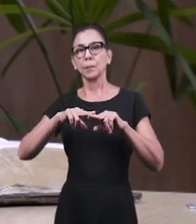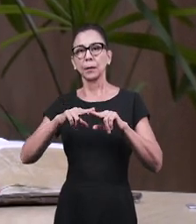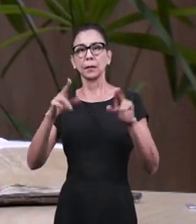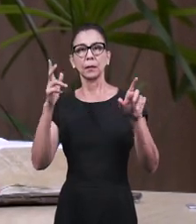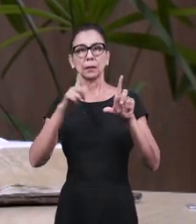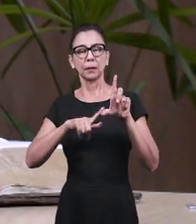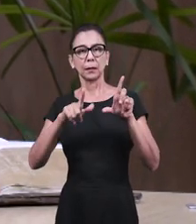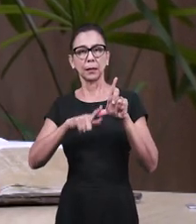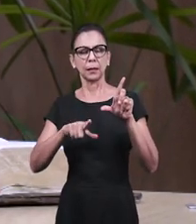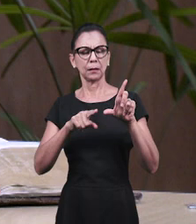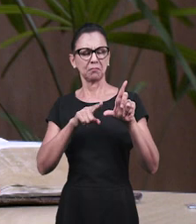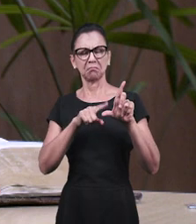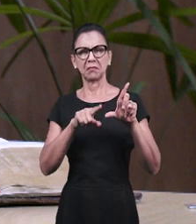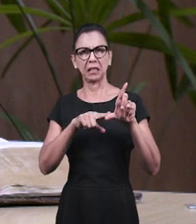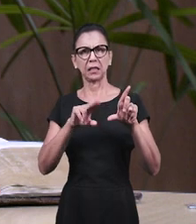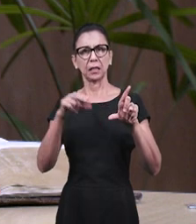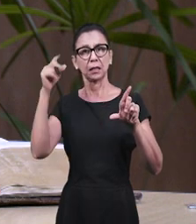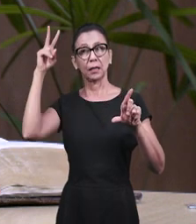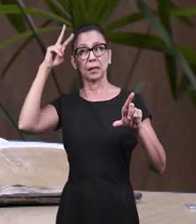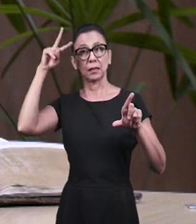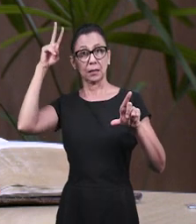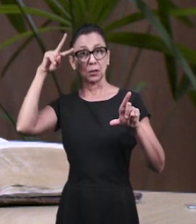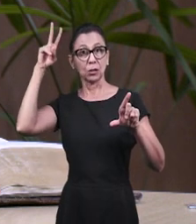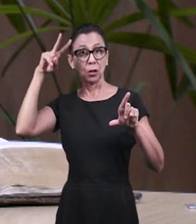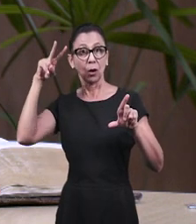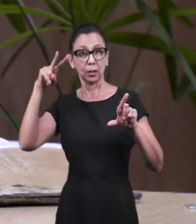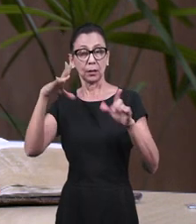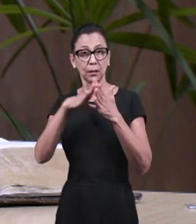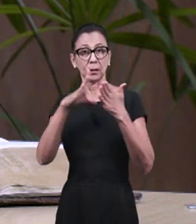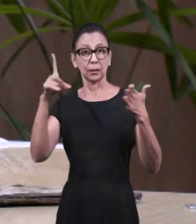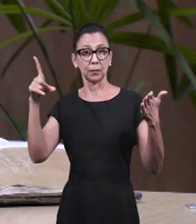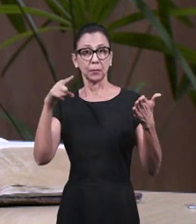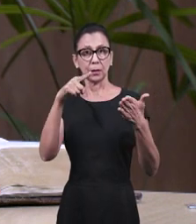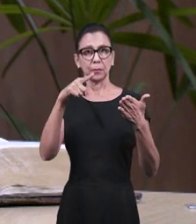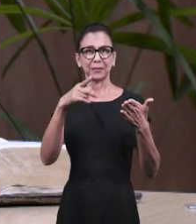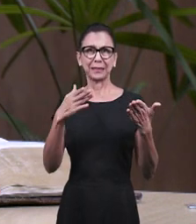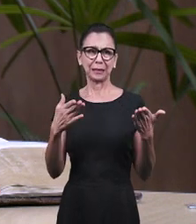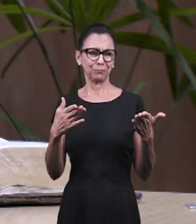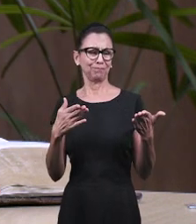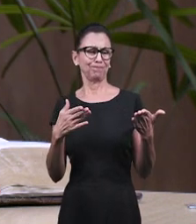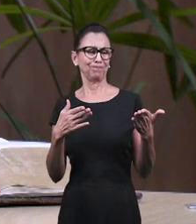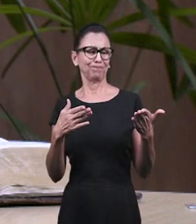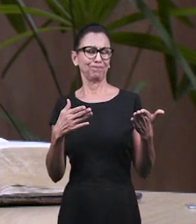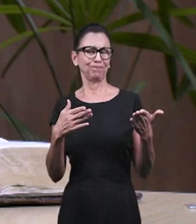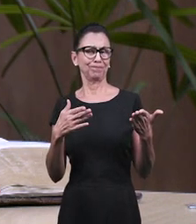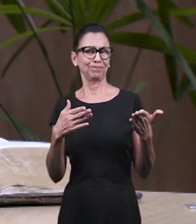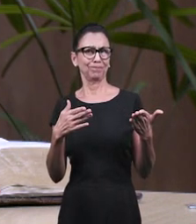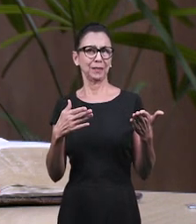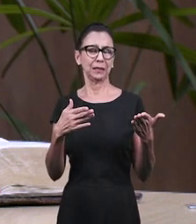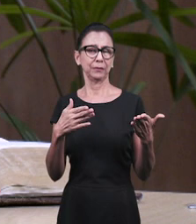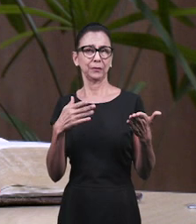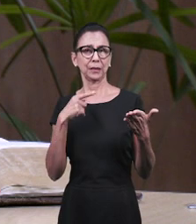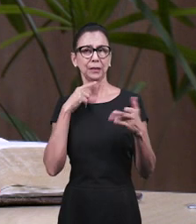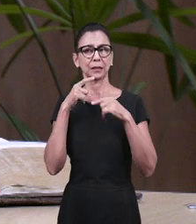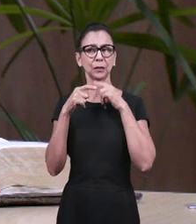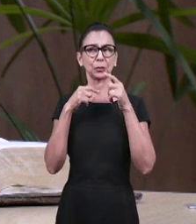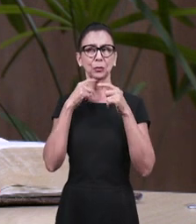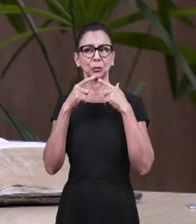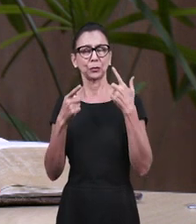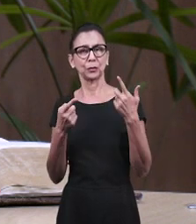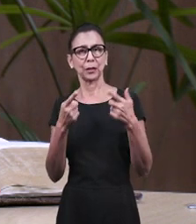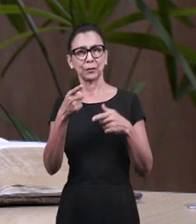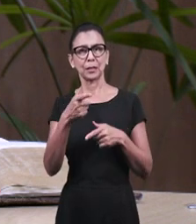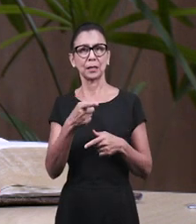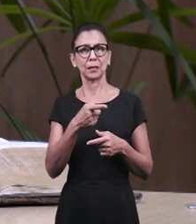você tomar o Velho Testamento na letra, você vai tropeçar. Você vai entender que você vai ter que